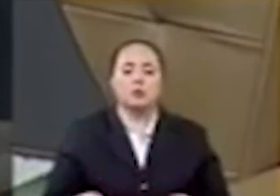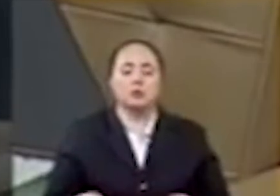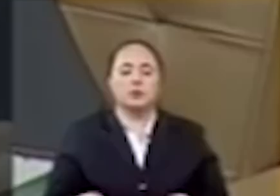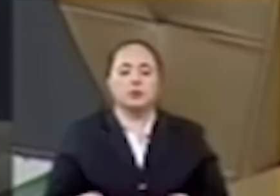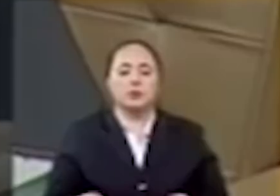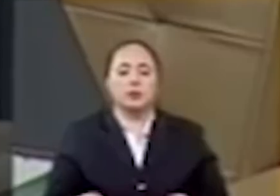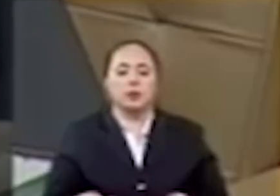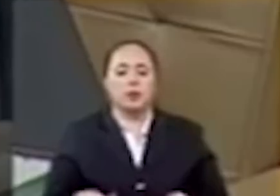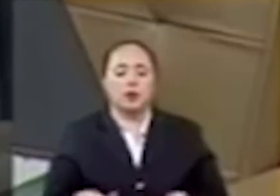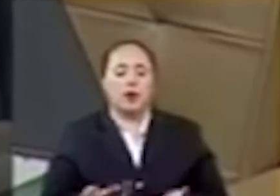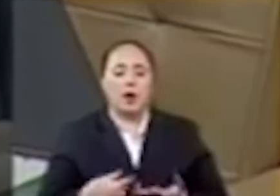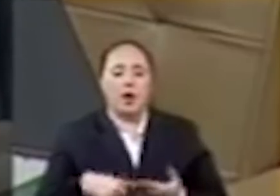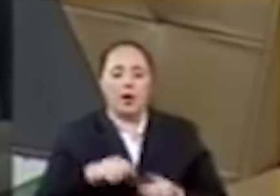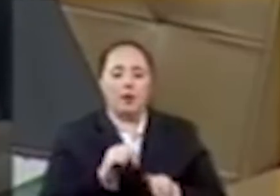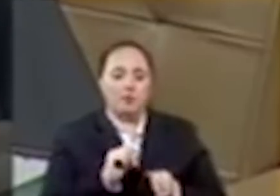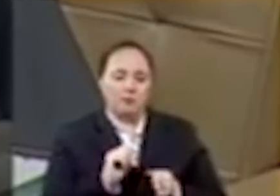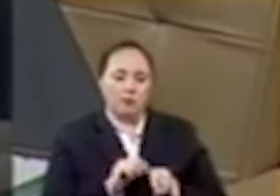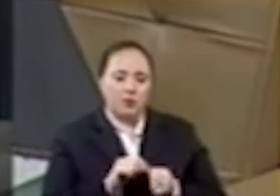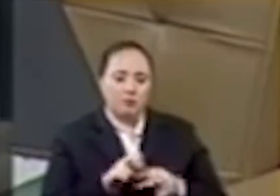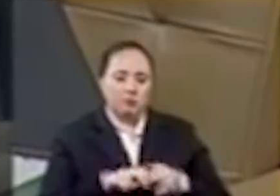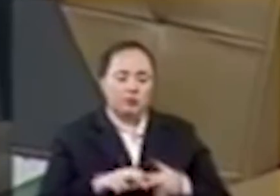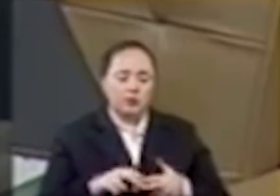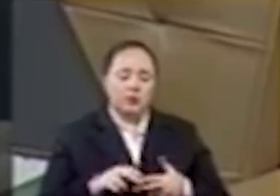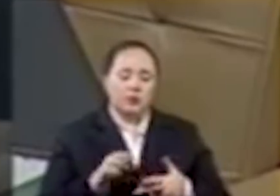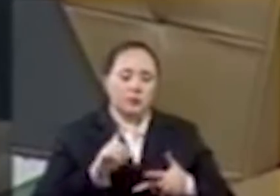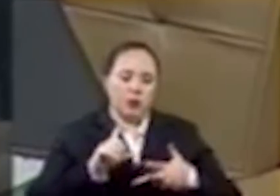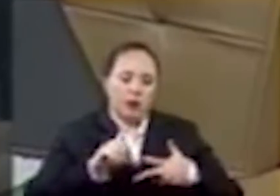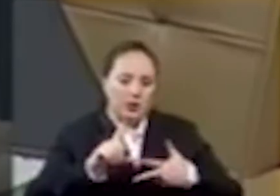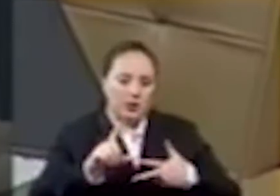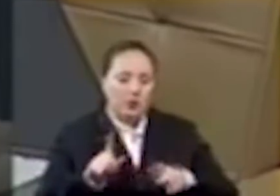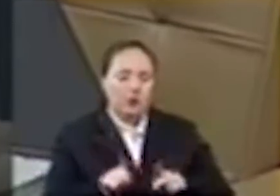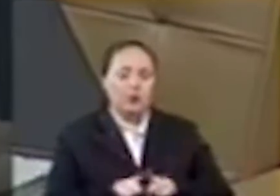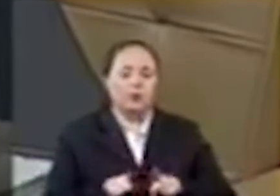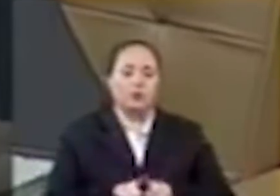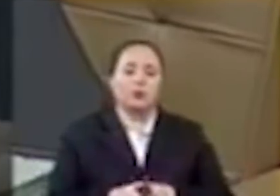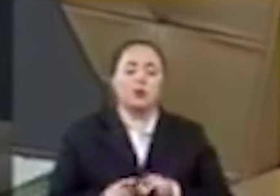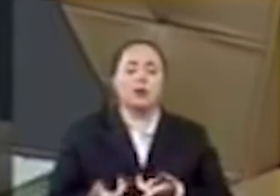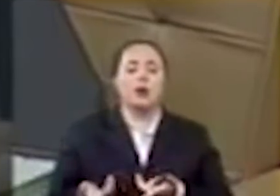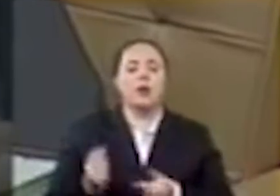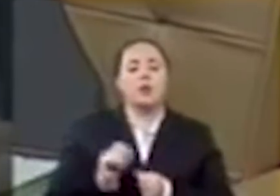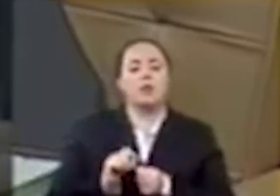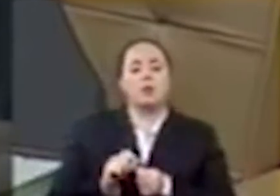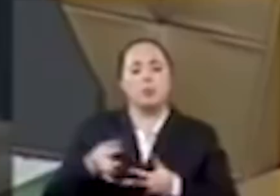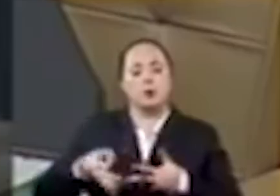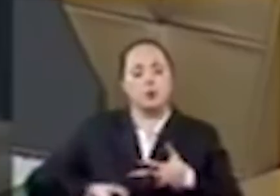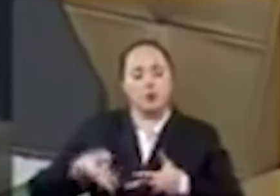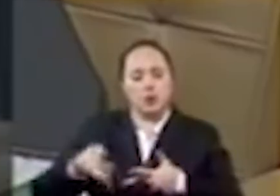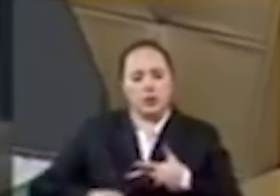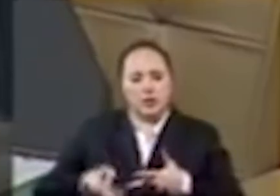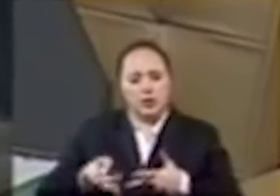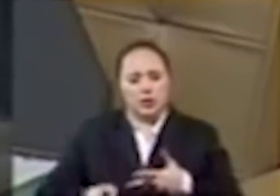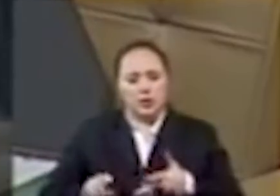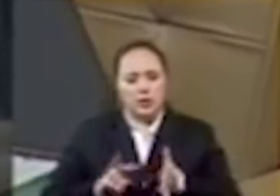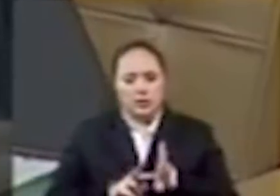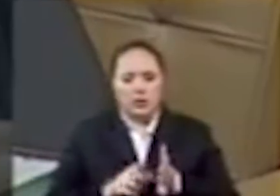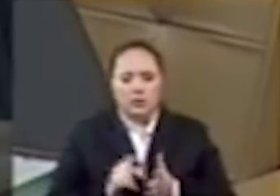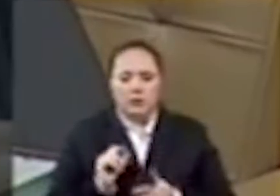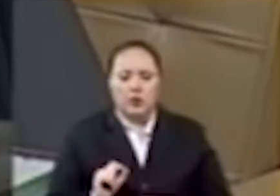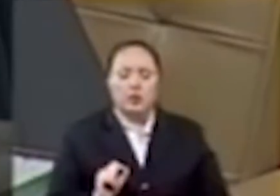penal editadas pelo Poder Legislativo e aplicadas pelo Poder Judiciário, significaria